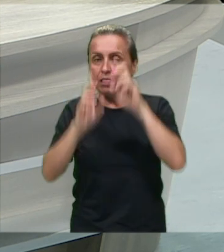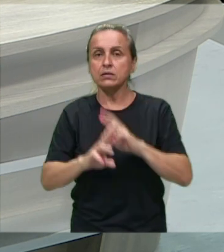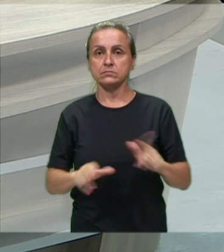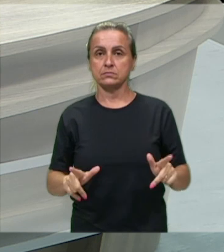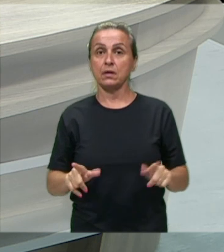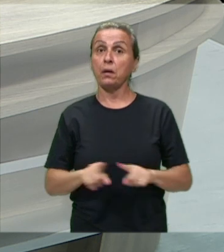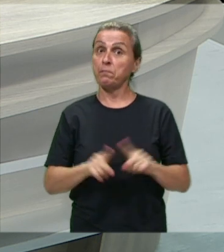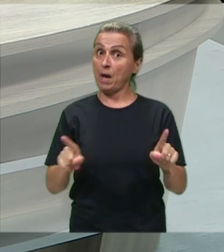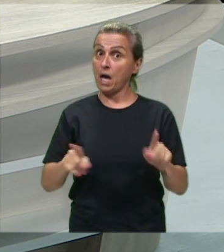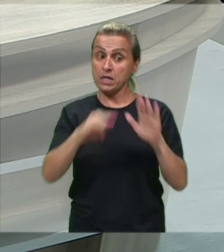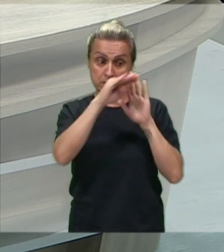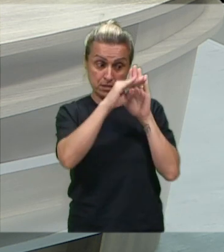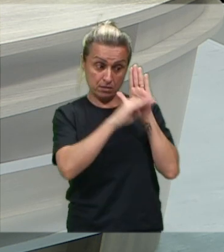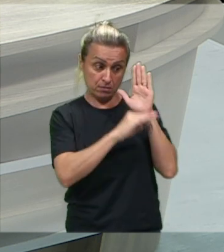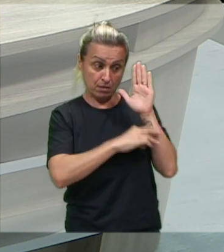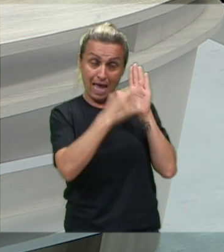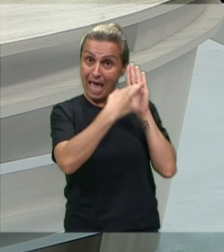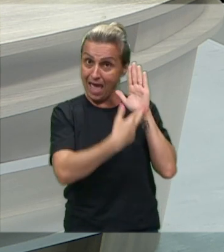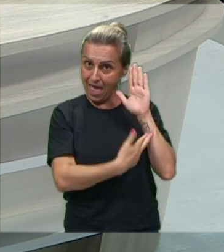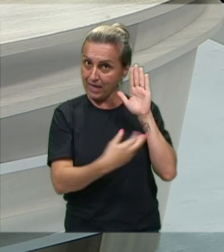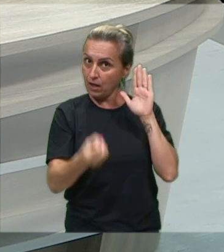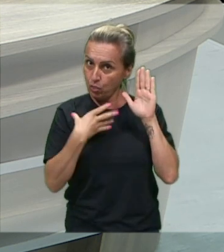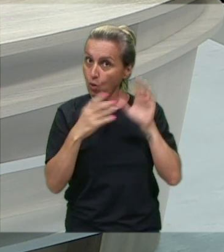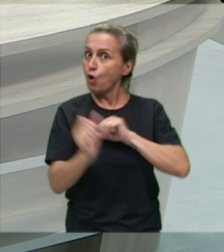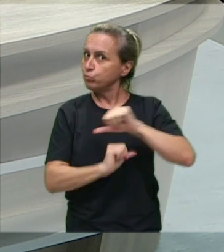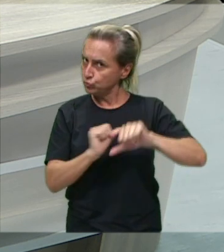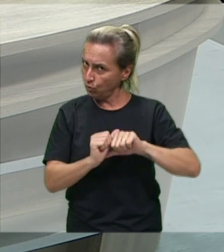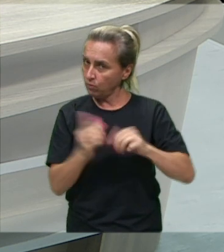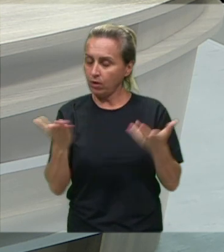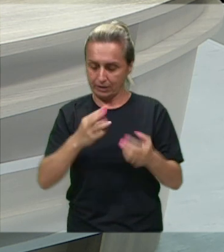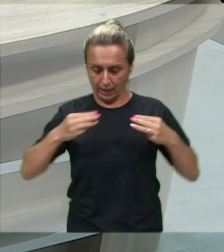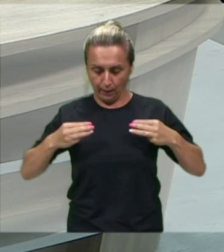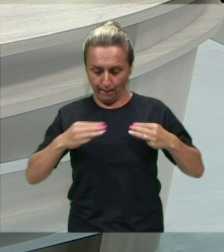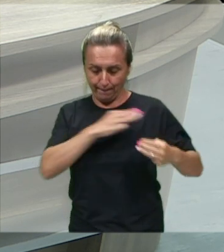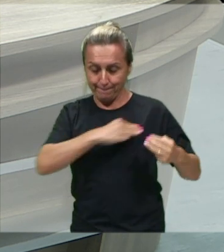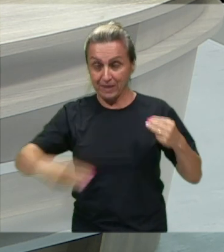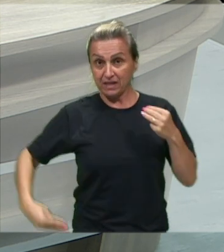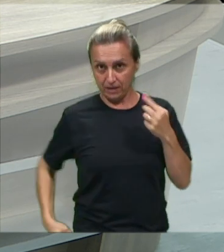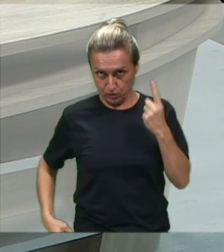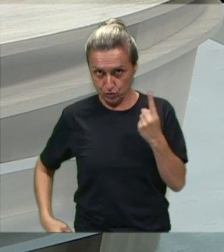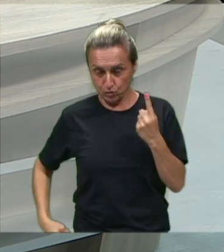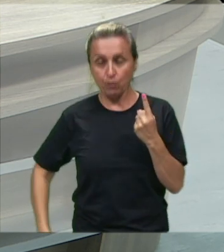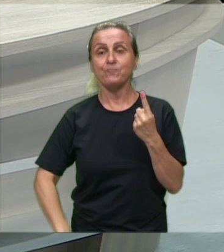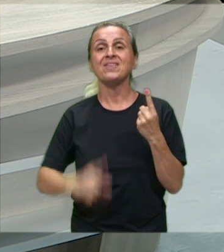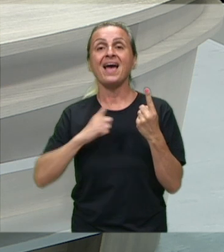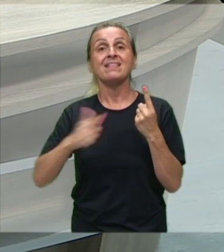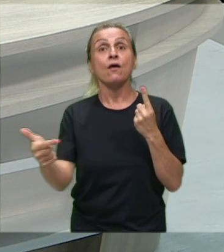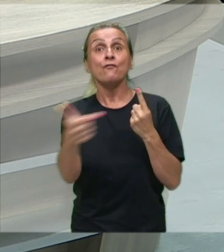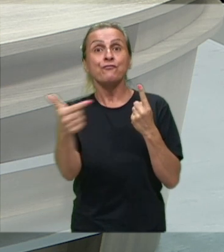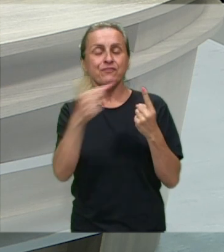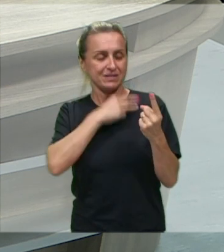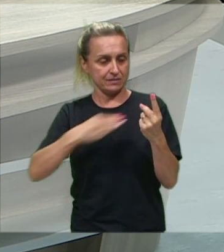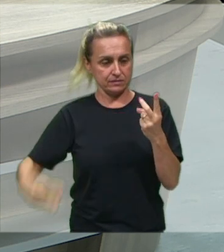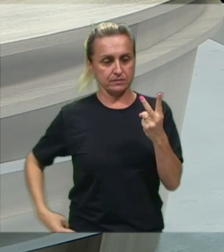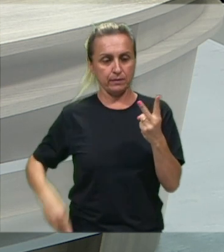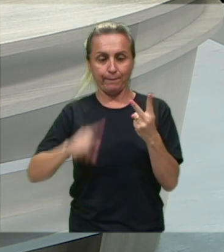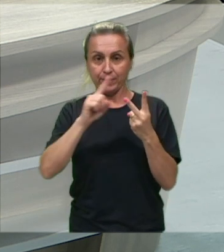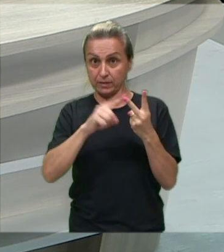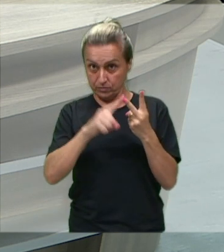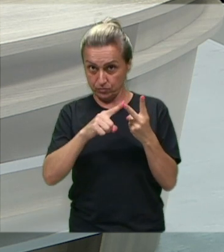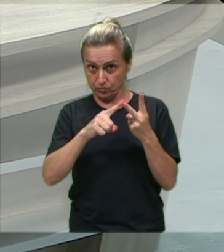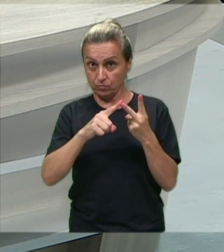bastante. Por exemplo, ele é o ministro, tem o vice-ministro, que é o Carlos Melo, e depois, dentro do seu organograma, temos a